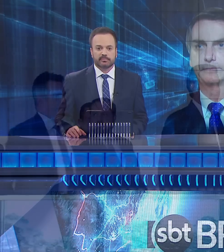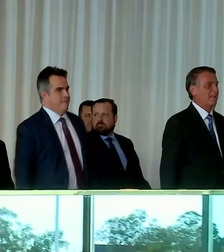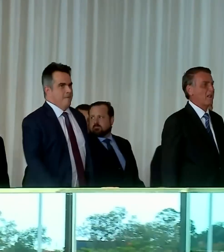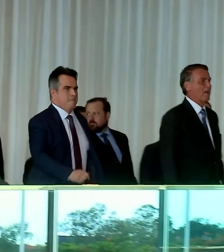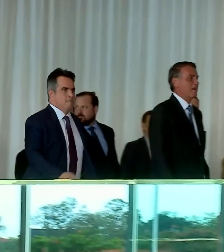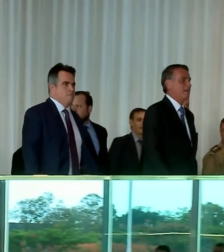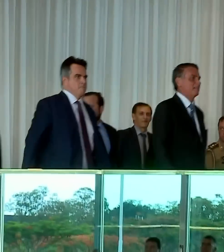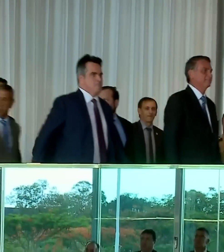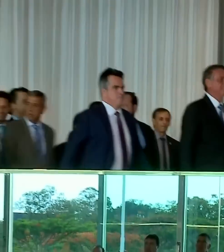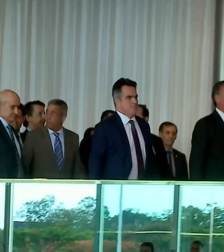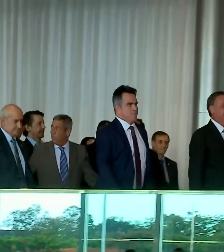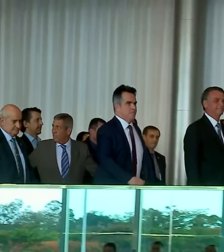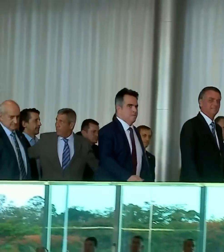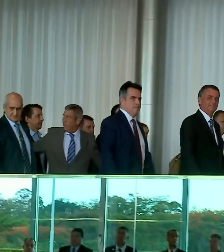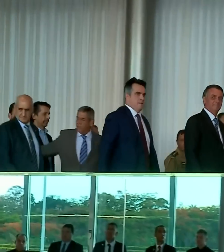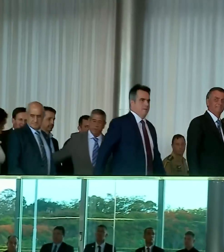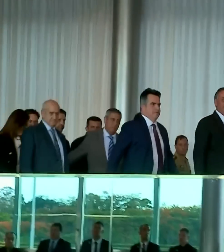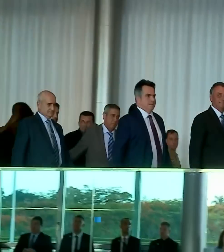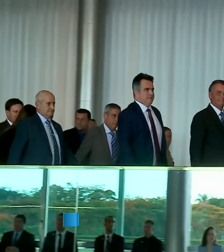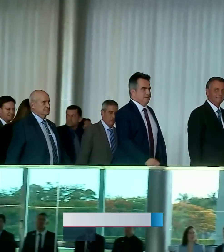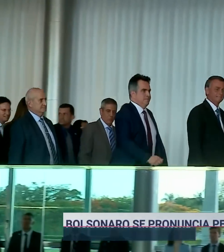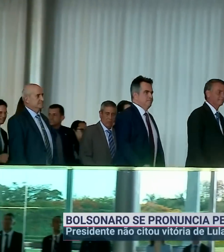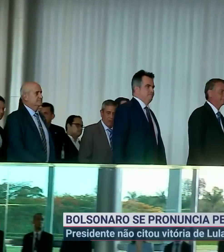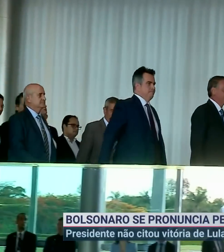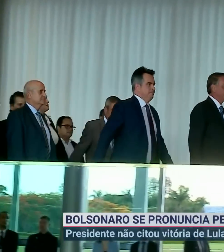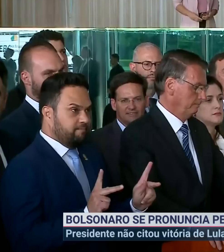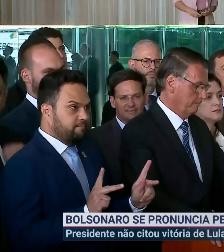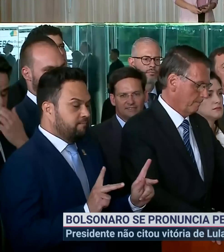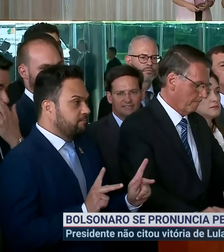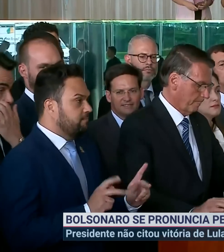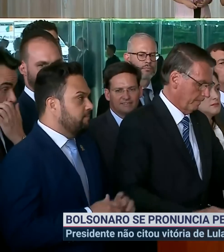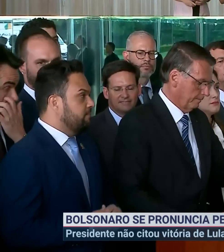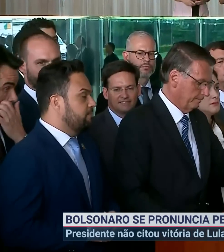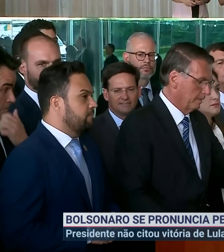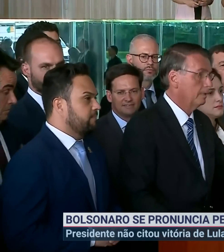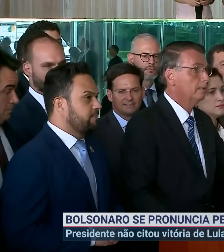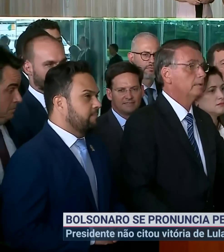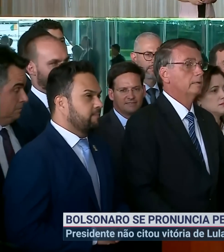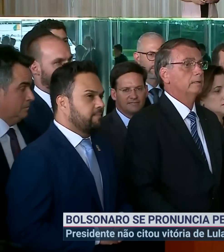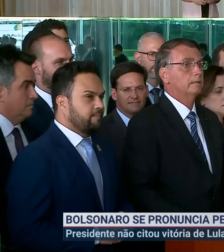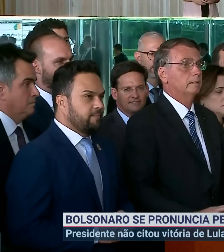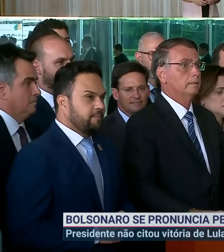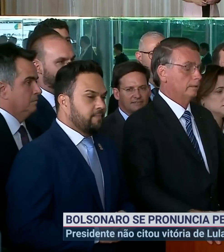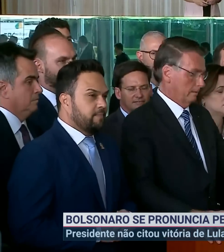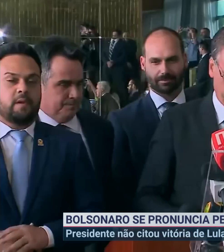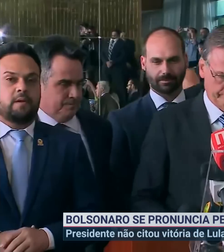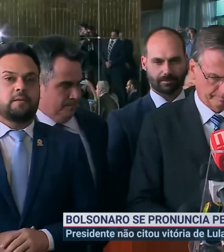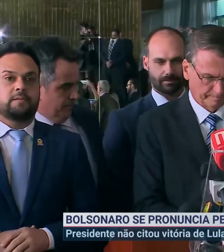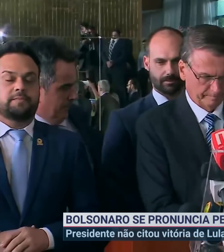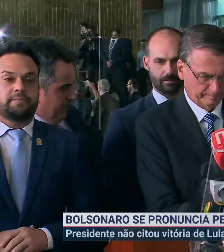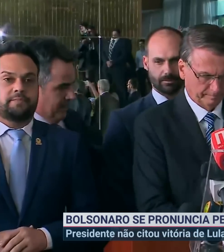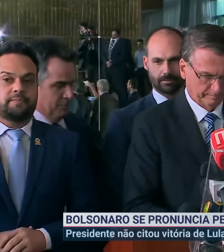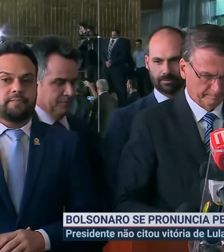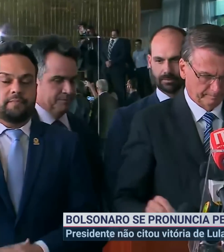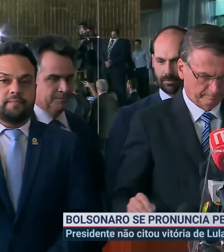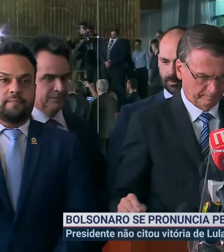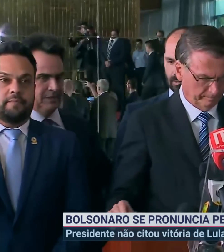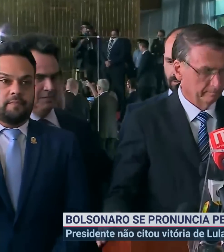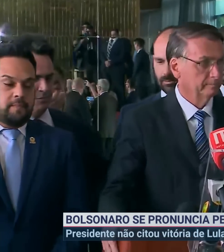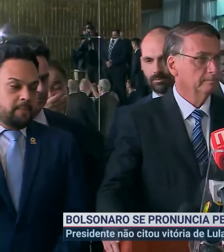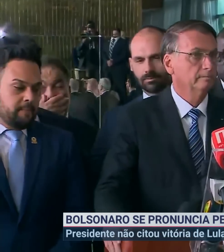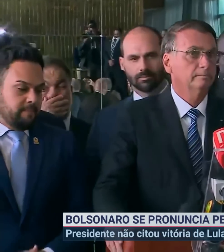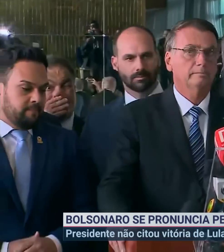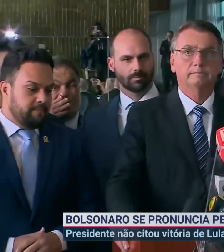vir foi por volta das 4:30 da tarde num discurso de pouco mais de dois minutos ao lado de